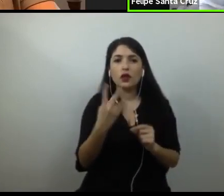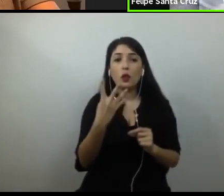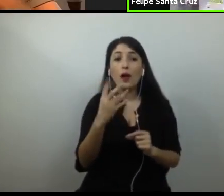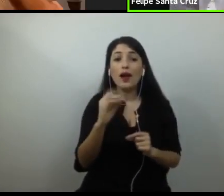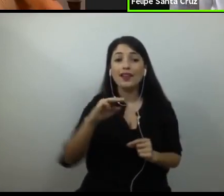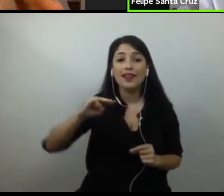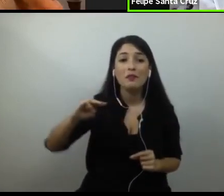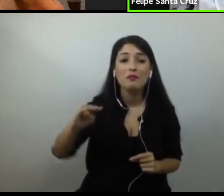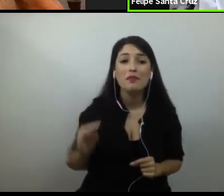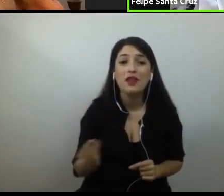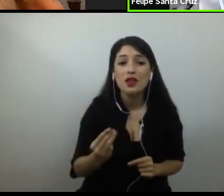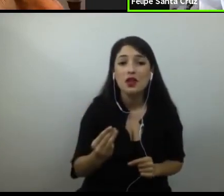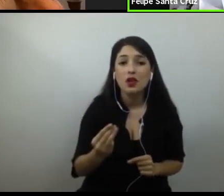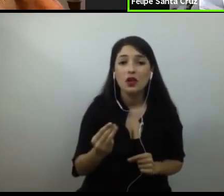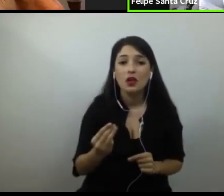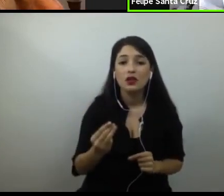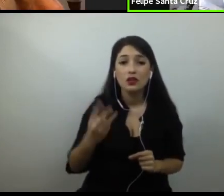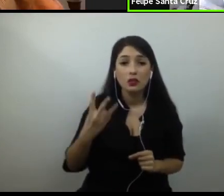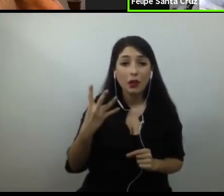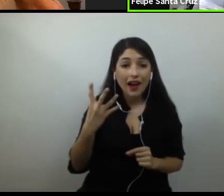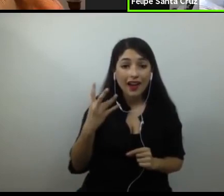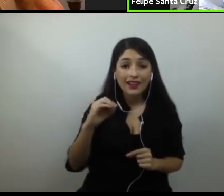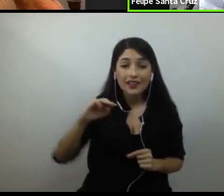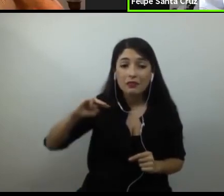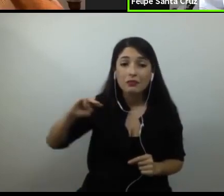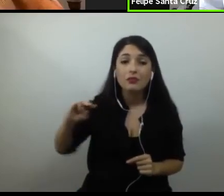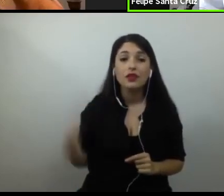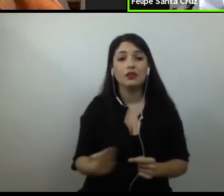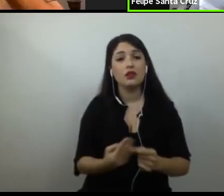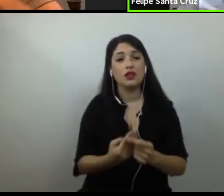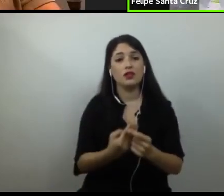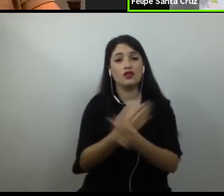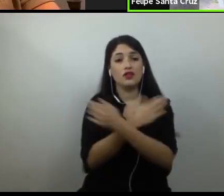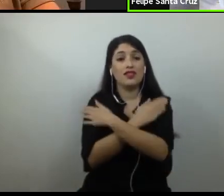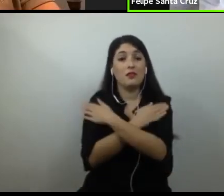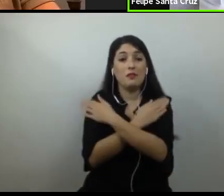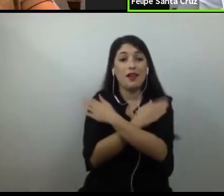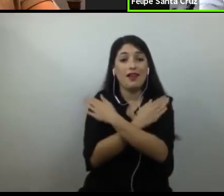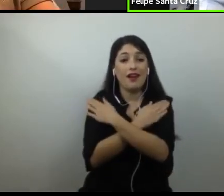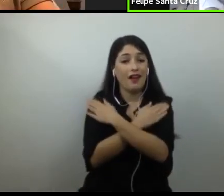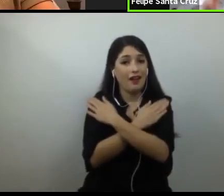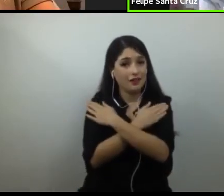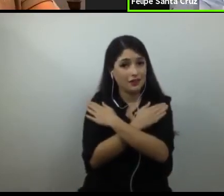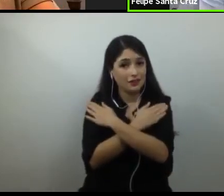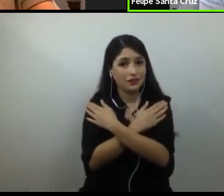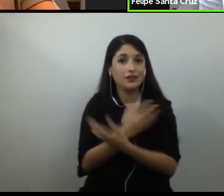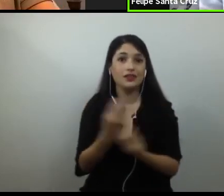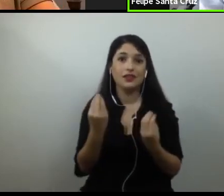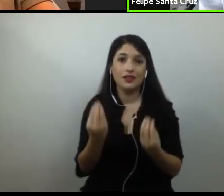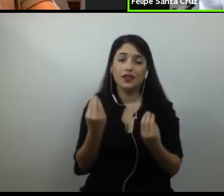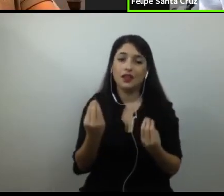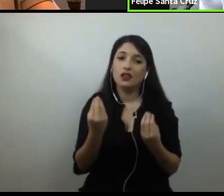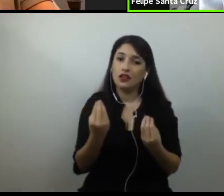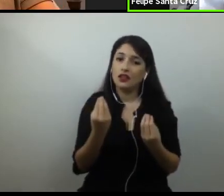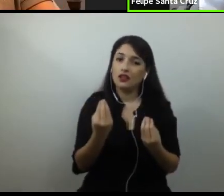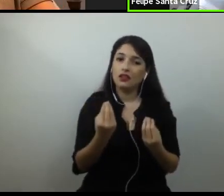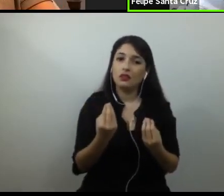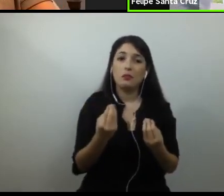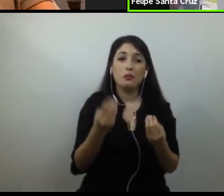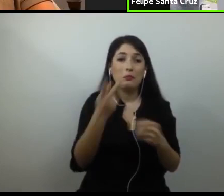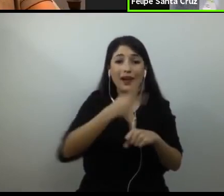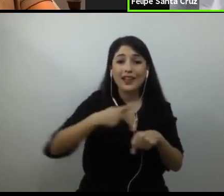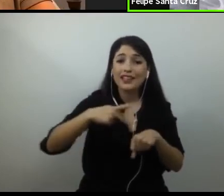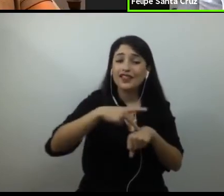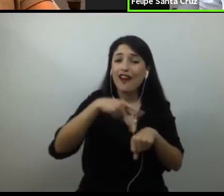desempregados. Ela que vende esperança, que quer que o mercado se recupere. Então, quando terminar isso? Então, isso num país já muito fragilizado.